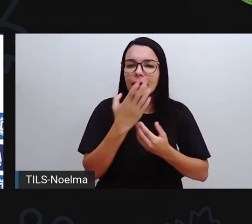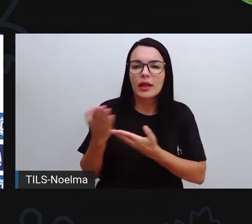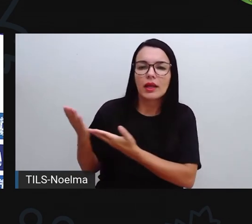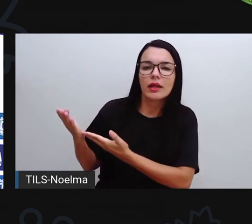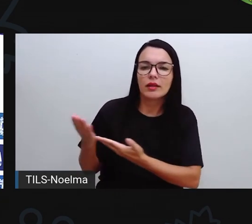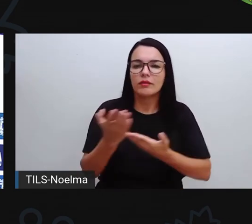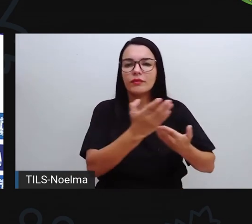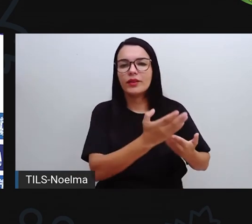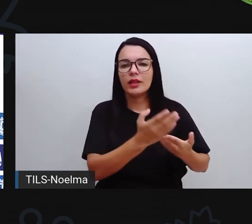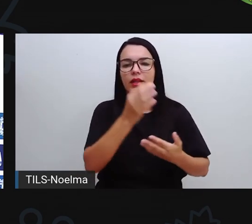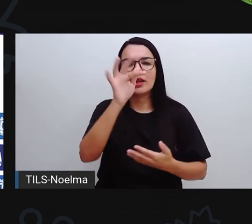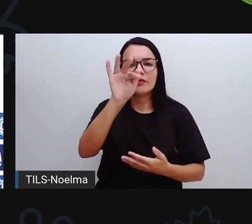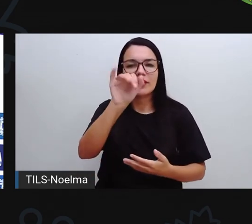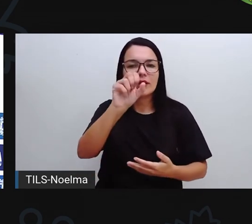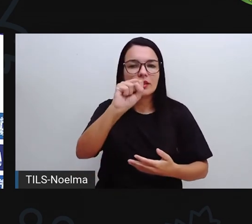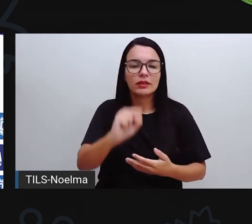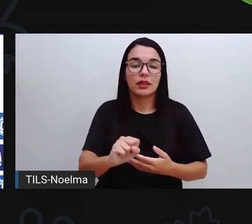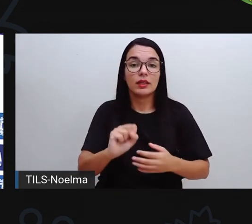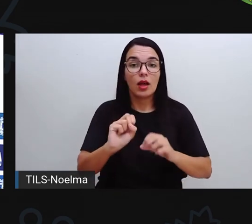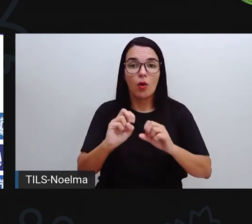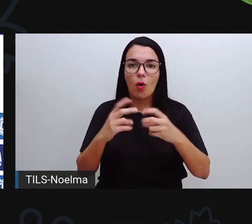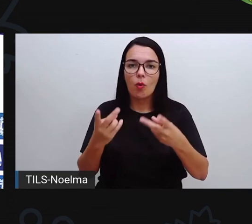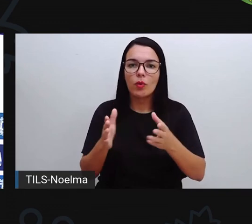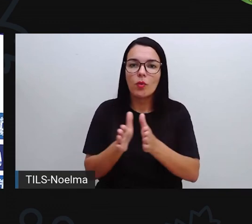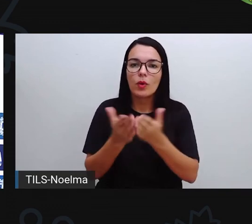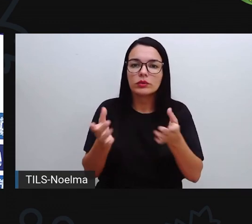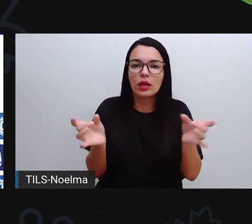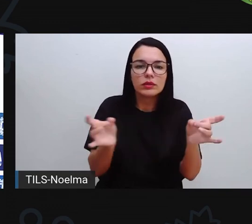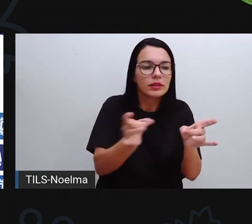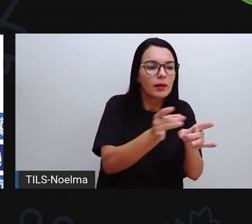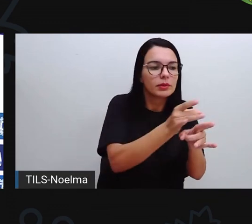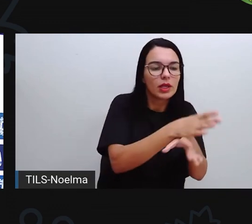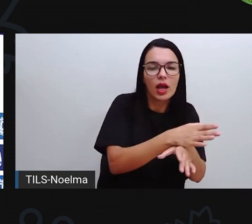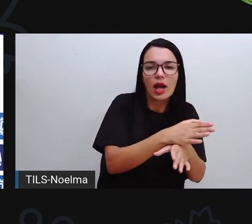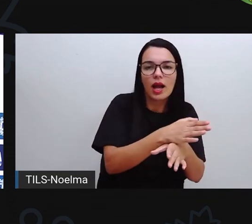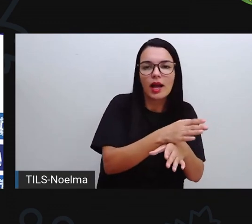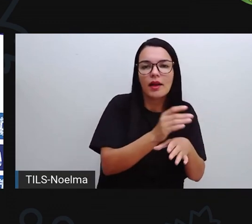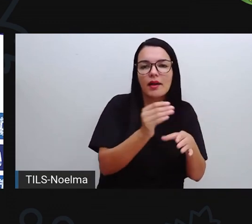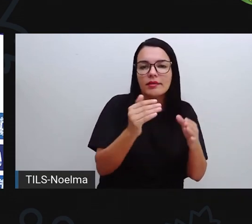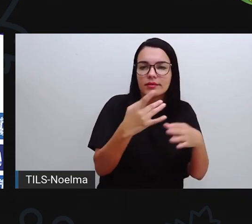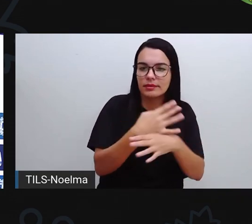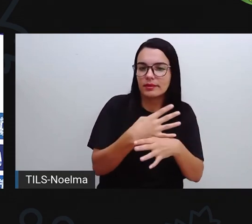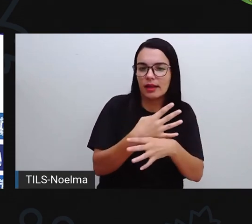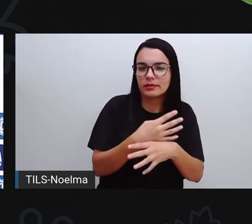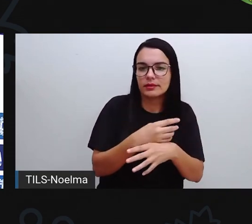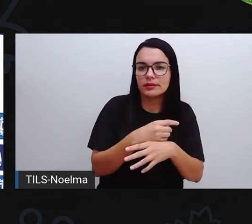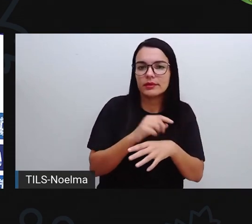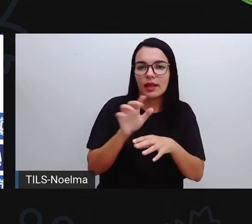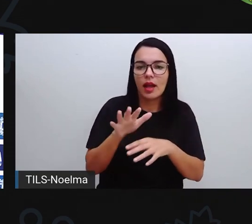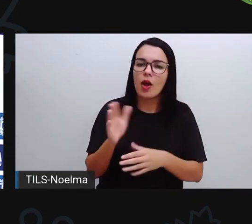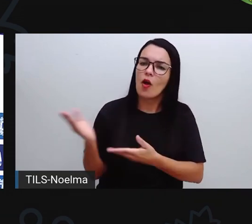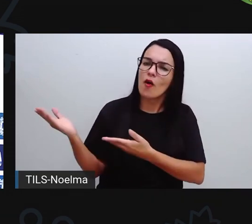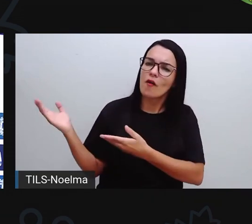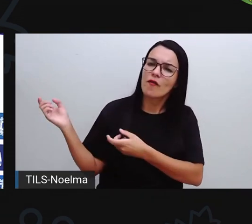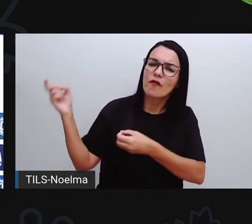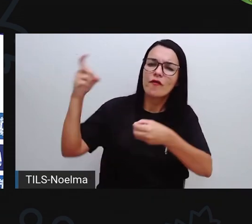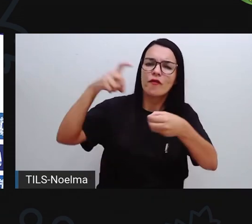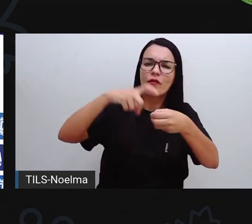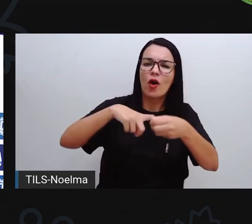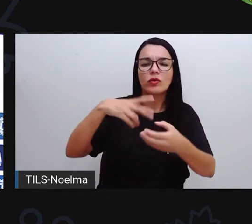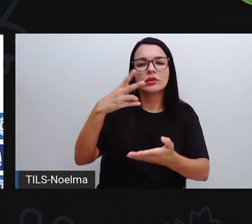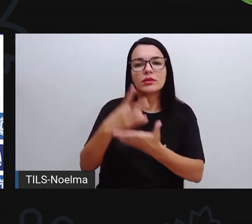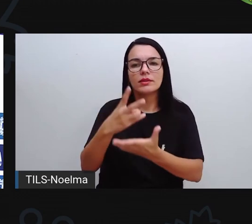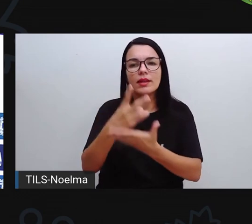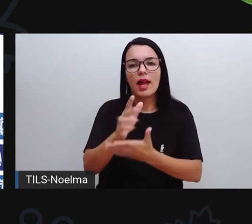finaliza ali o território, né, de Feira de Santana. Volte sempre à cidade de Feira de Santana, já para as pessoas poderem se localizar,